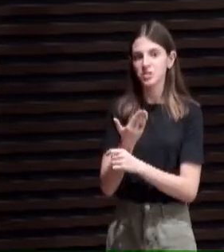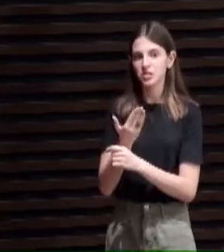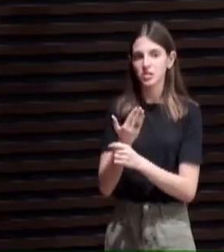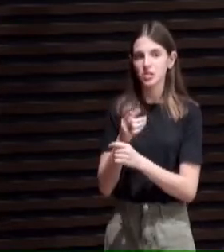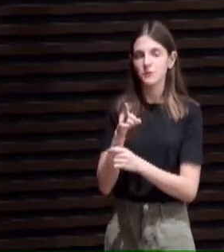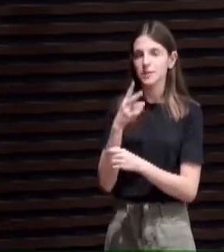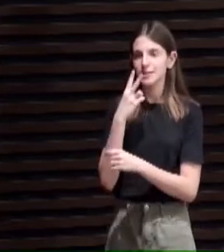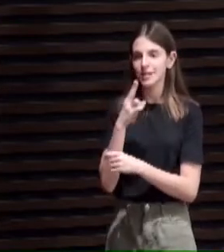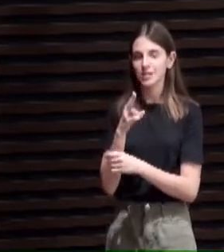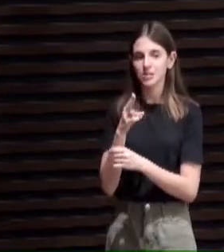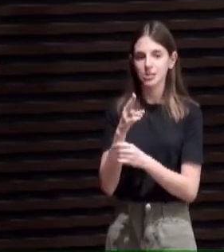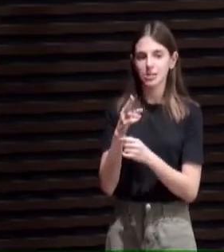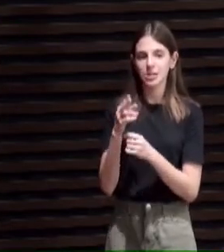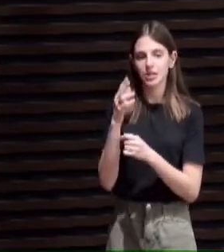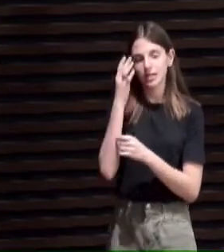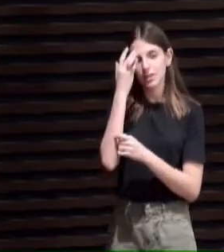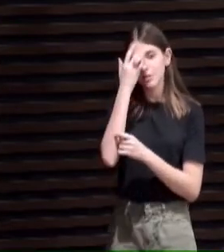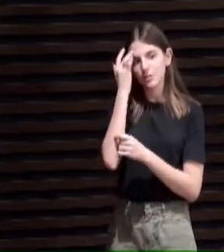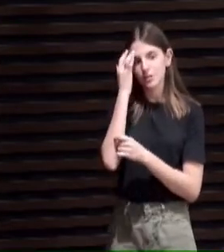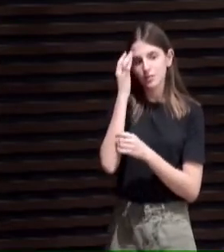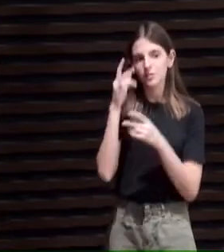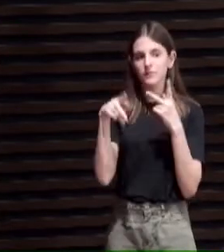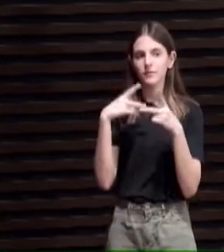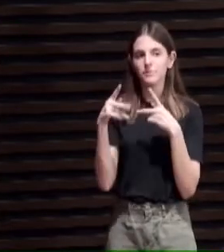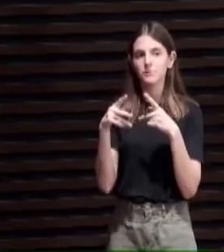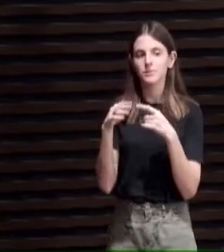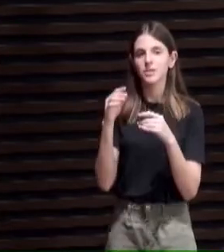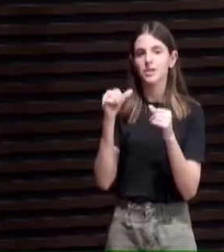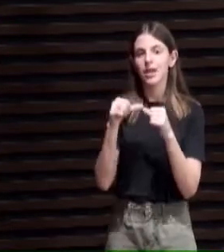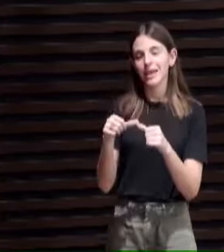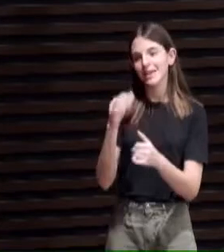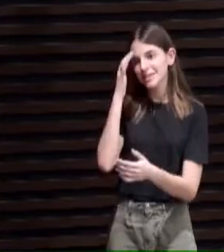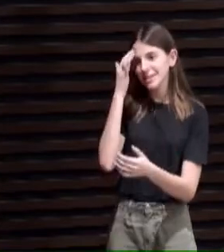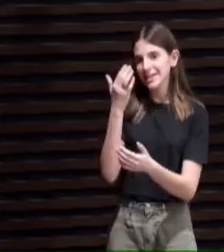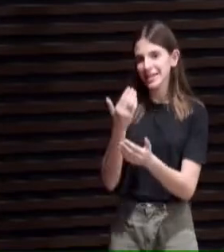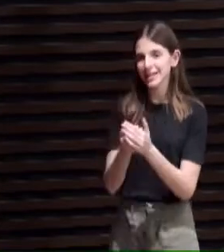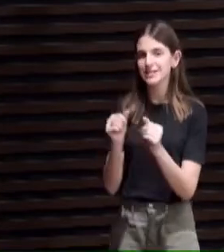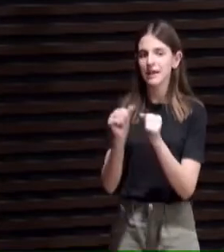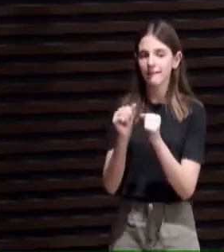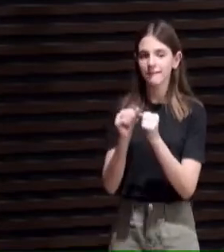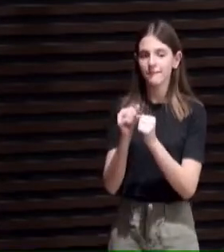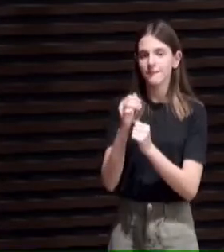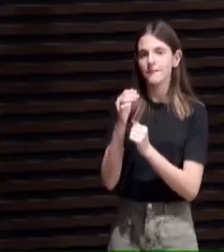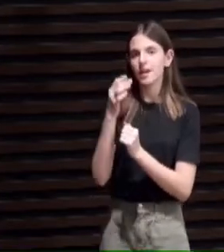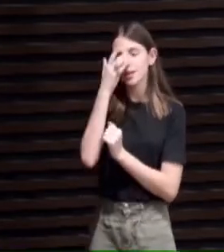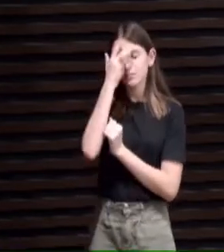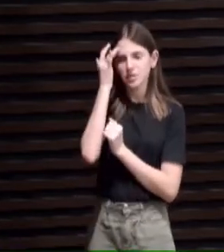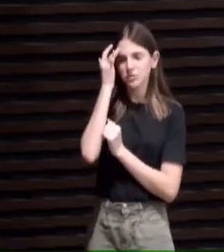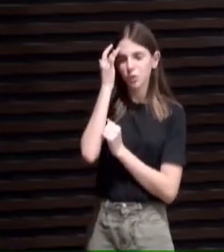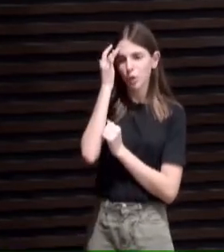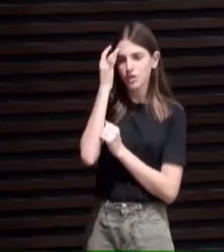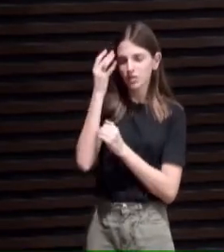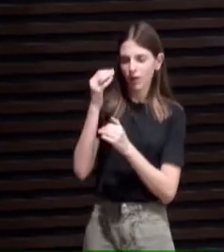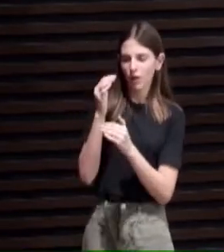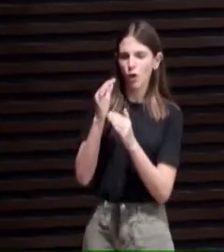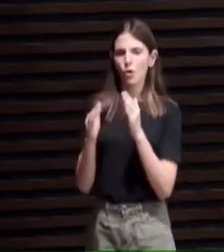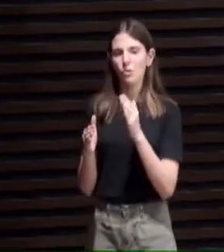reformada das Escrituras dizem que esta crença faz dos homens meros robôs.